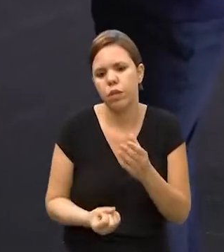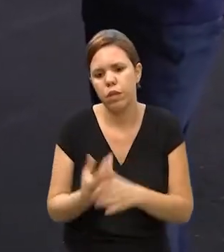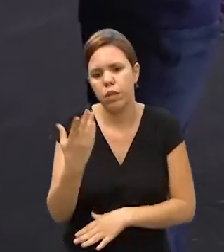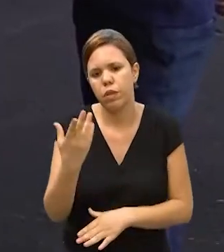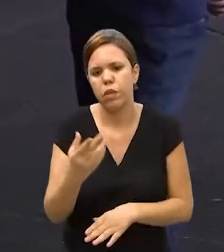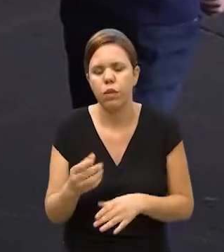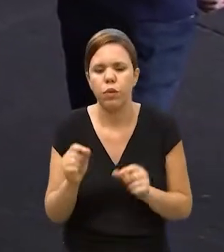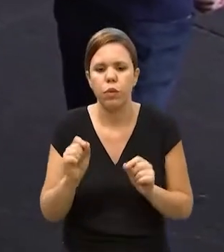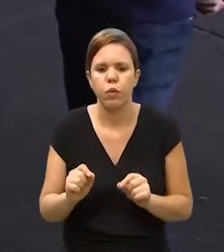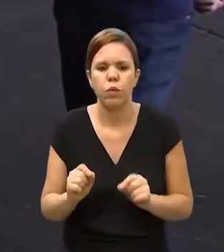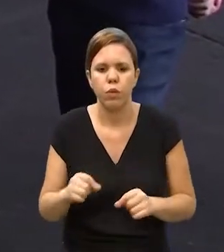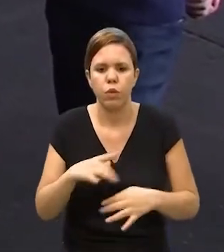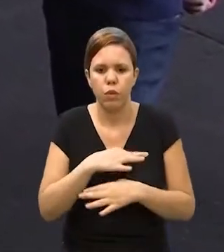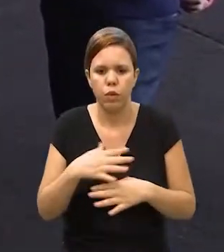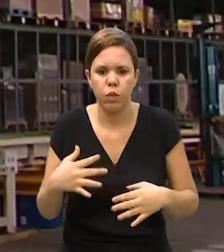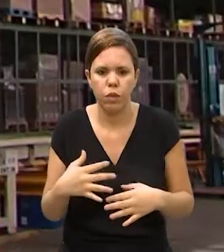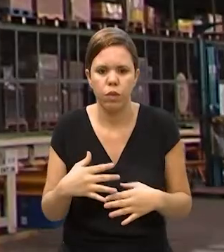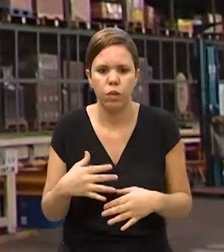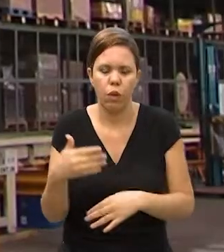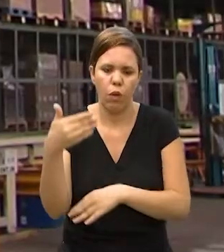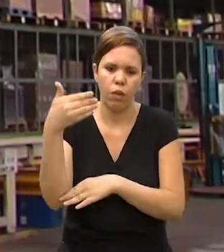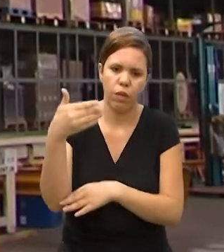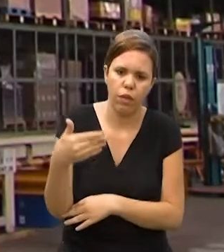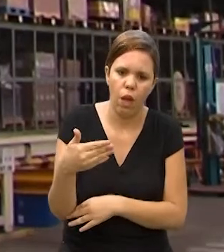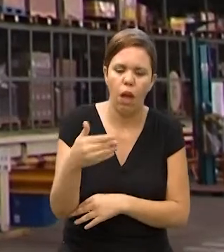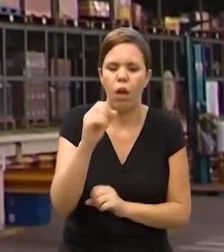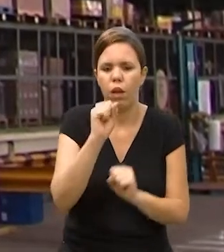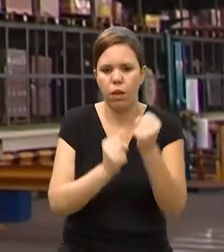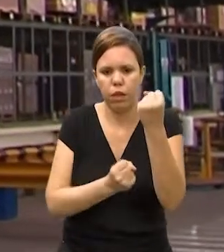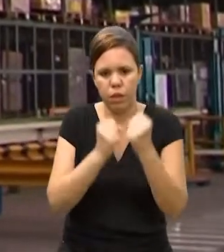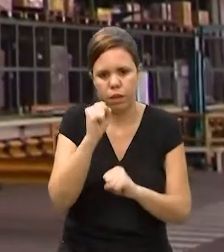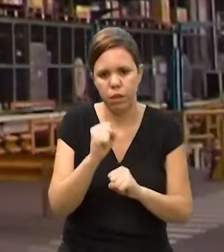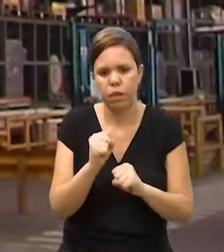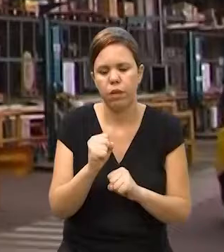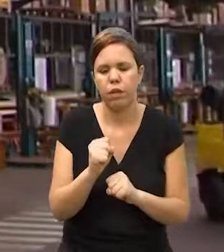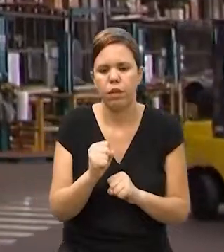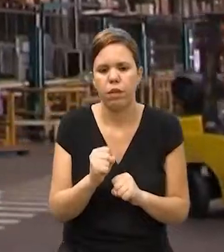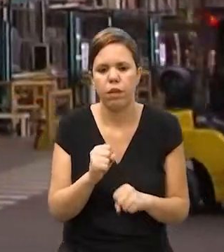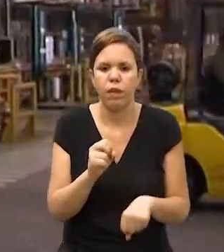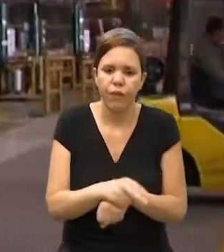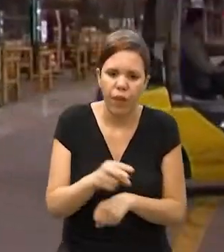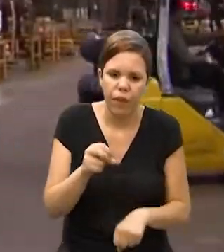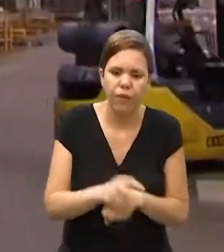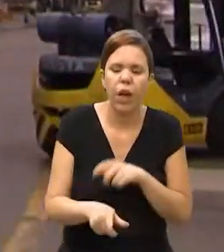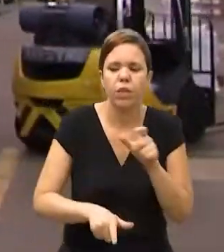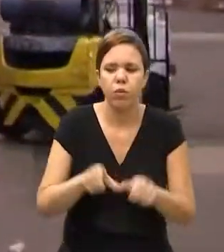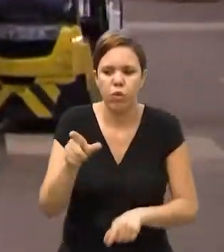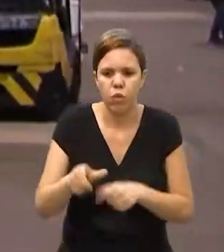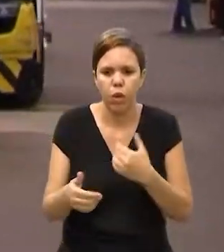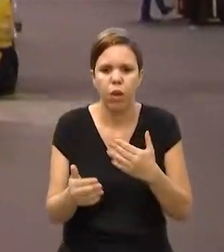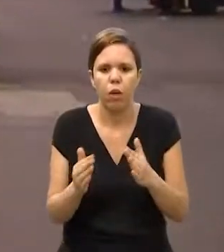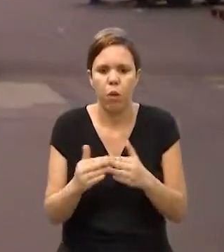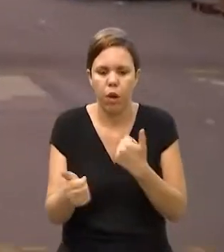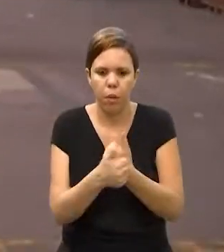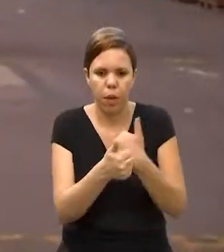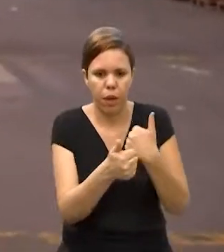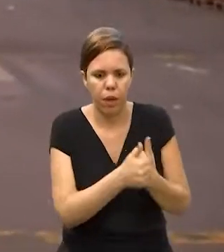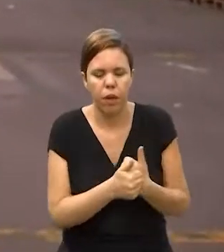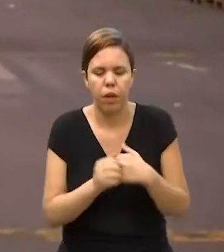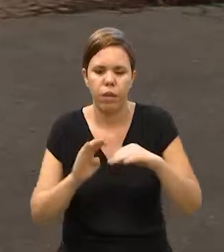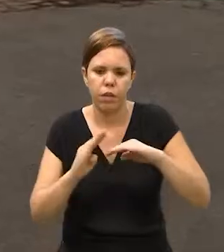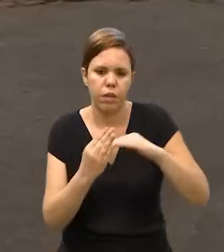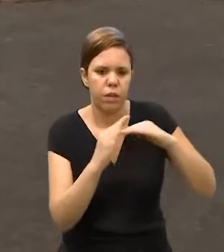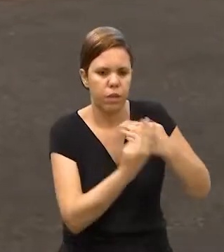criar-se lá uma cidade, né, com hotéis, com indústrias, empregando as pessoas daquela região, do entorno, Campo